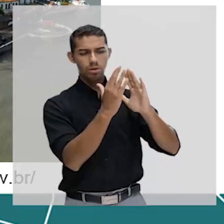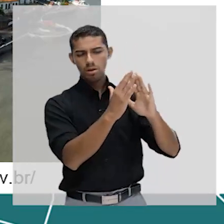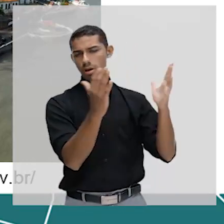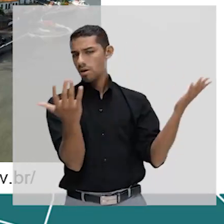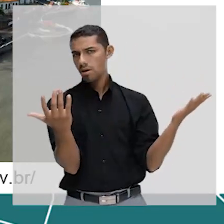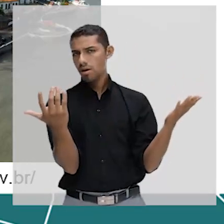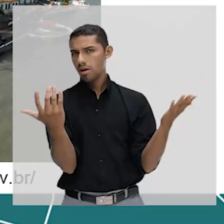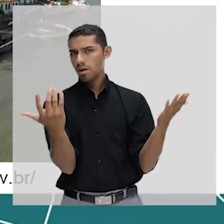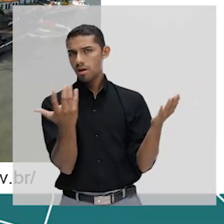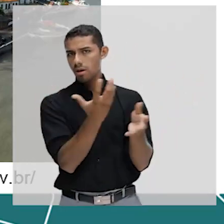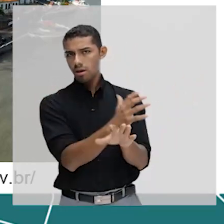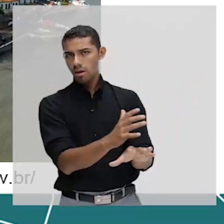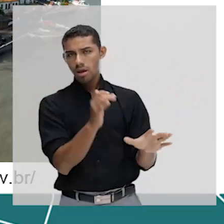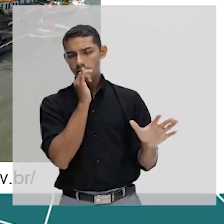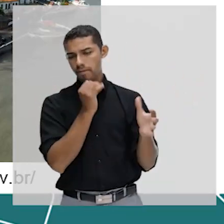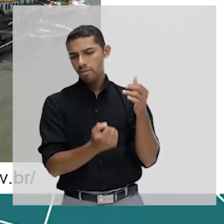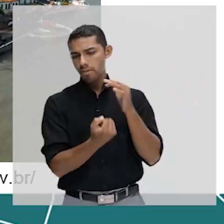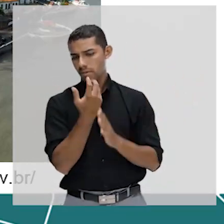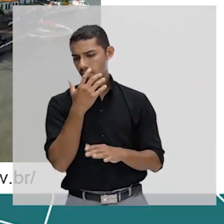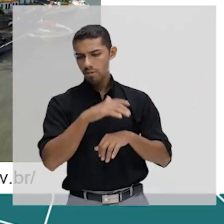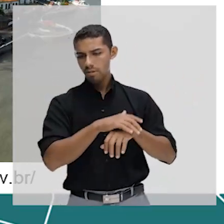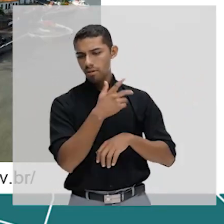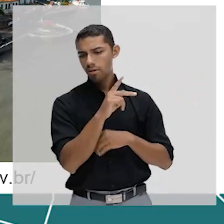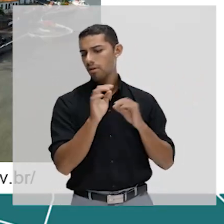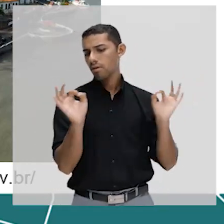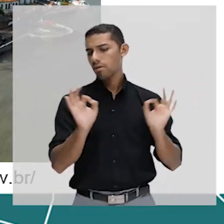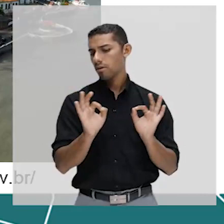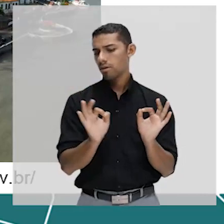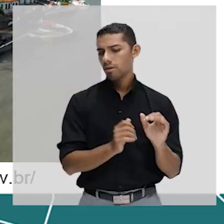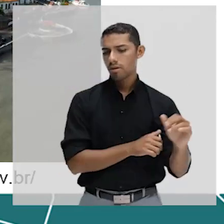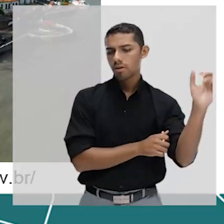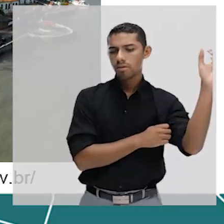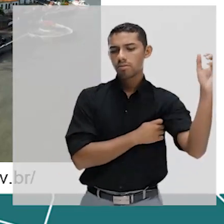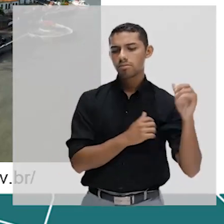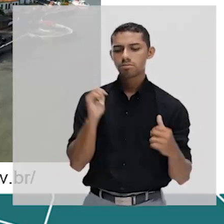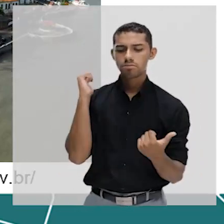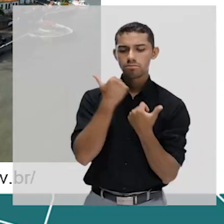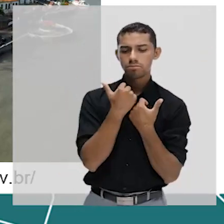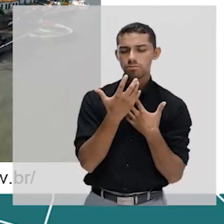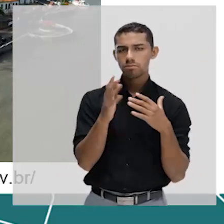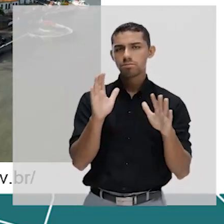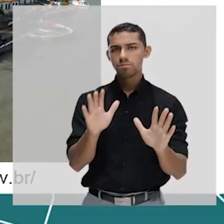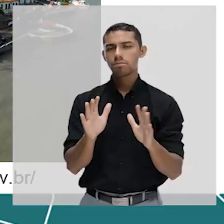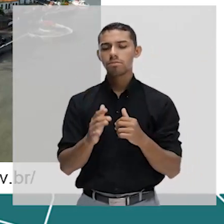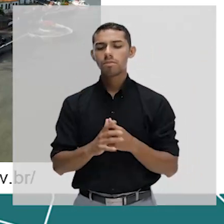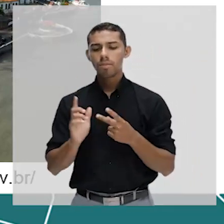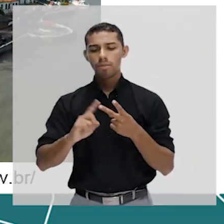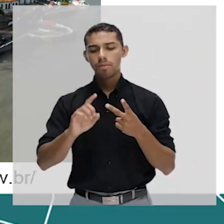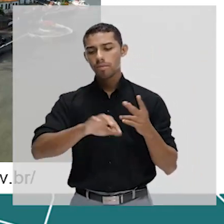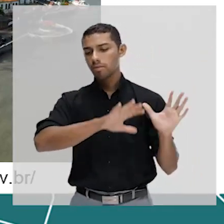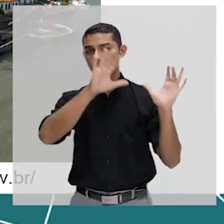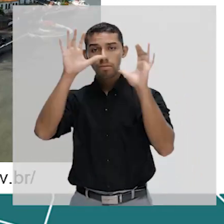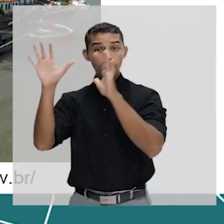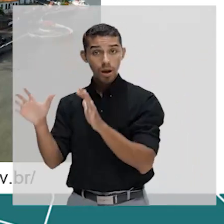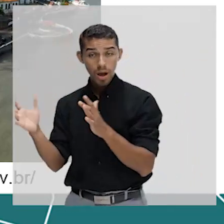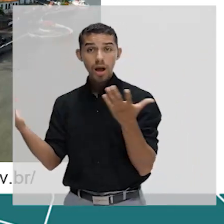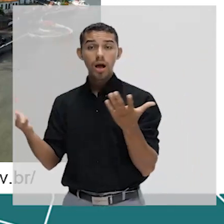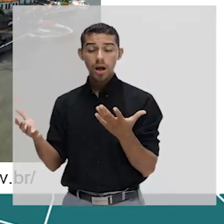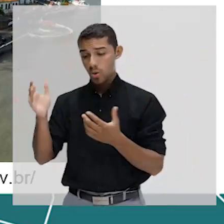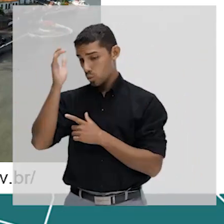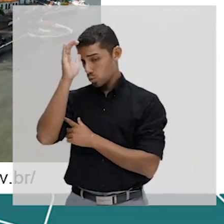dizer apenas destruindo, mas construindo algo ali em cima dessa característica. Do outro lado, nós temos a